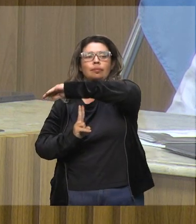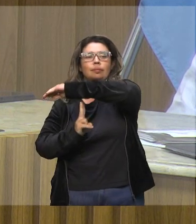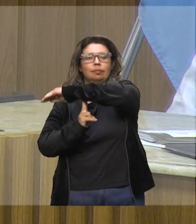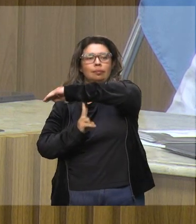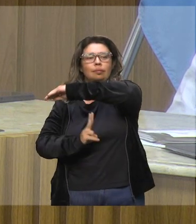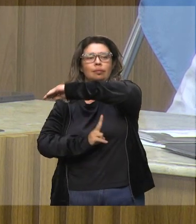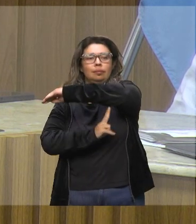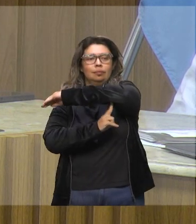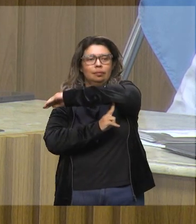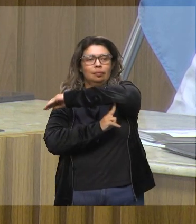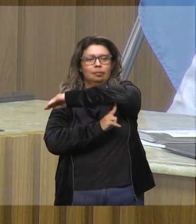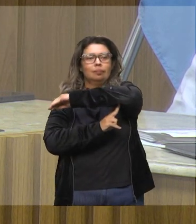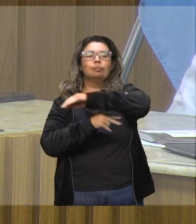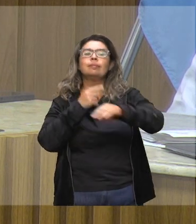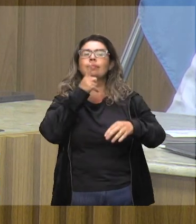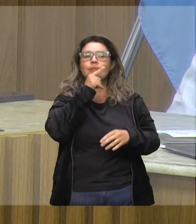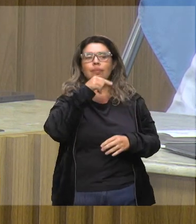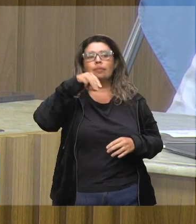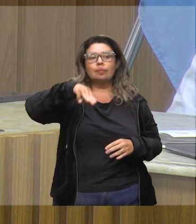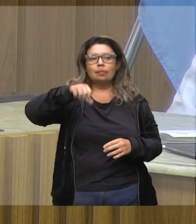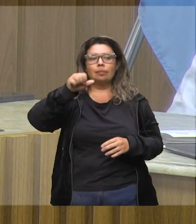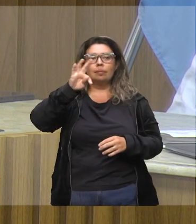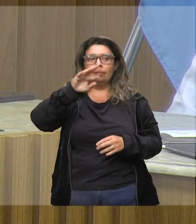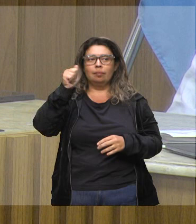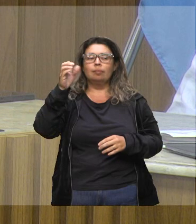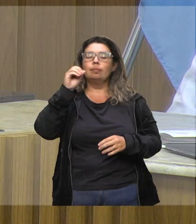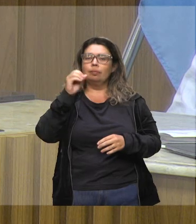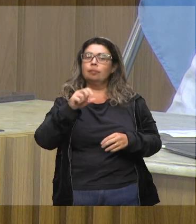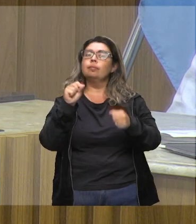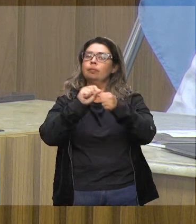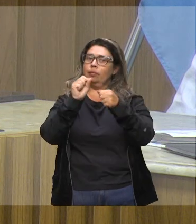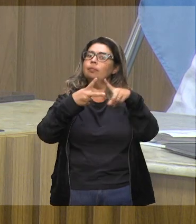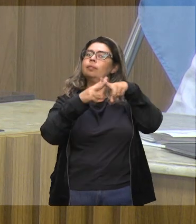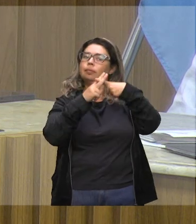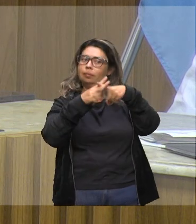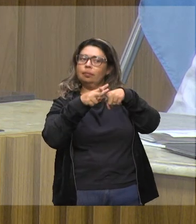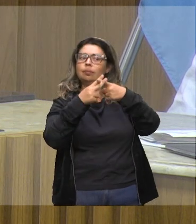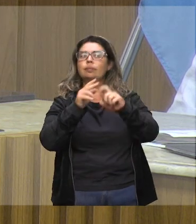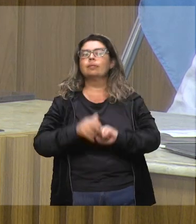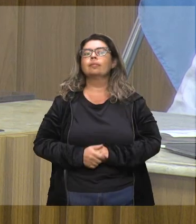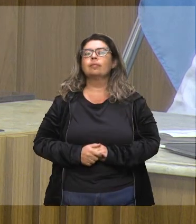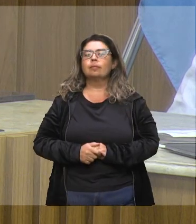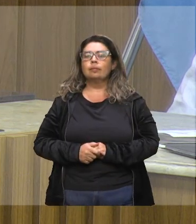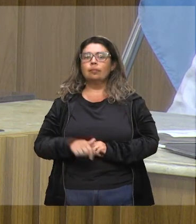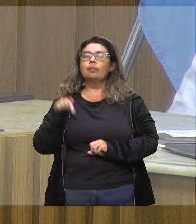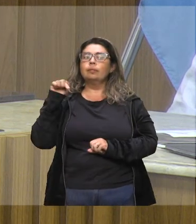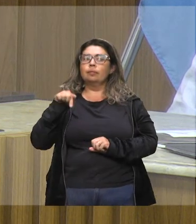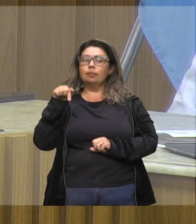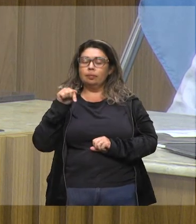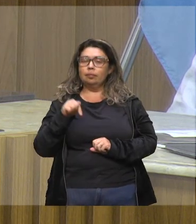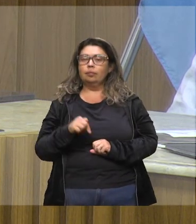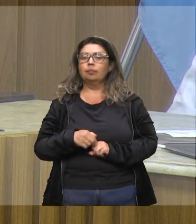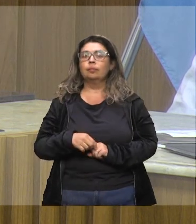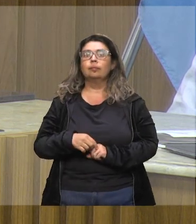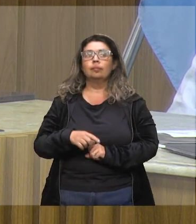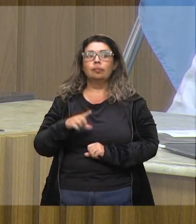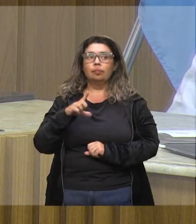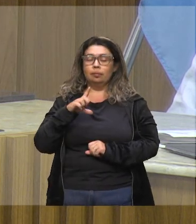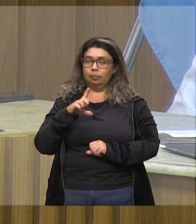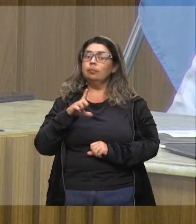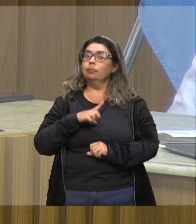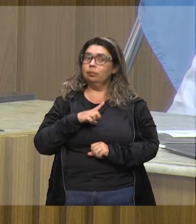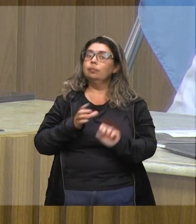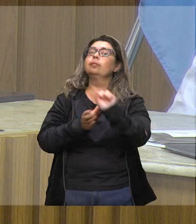água do Matão. Ela foi reformada. E hoje ela oferece realmente condições